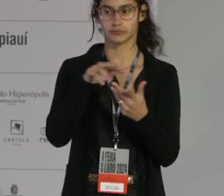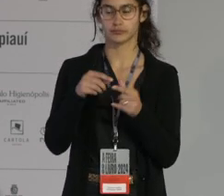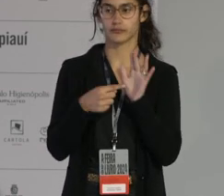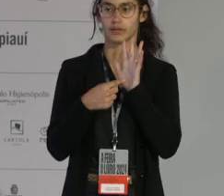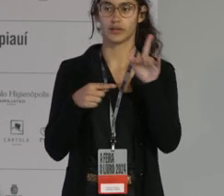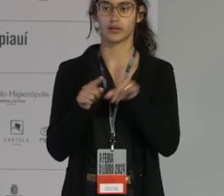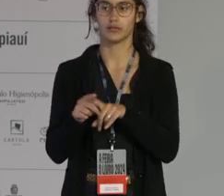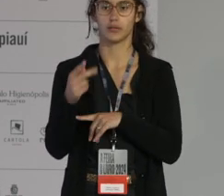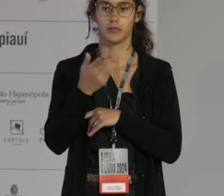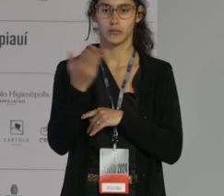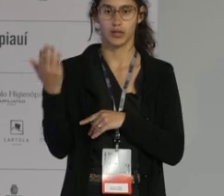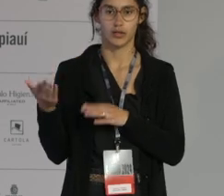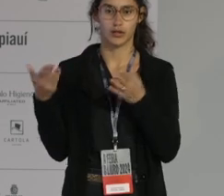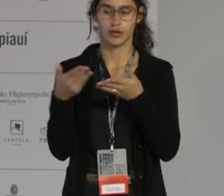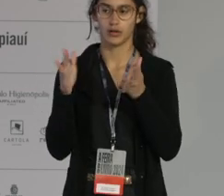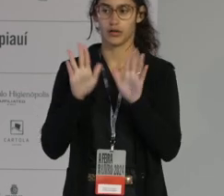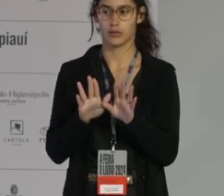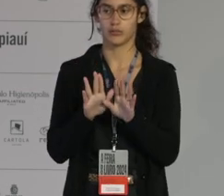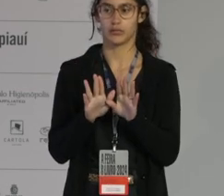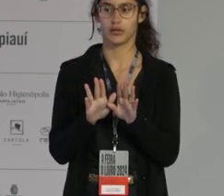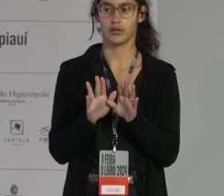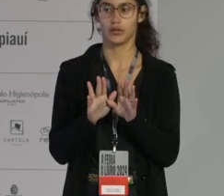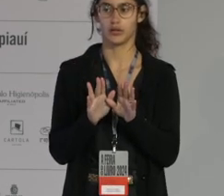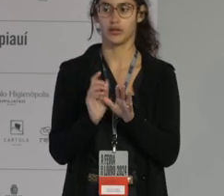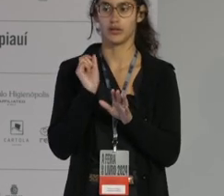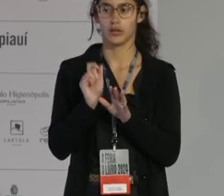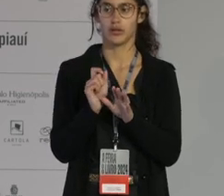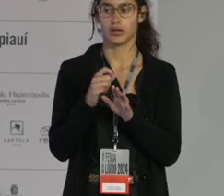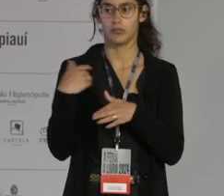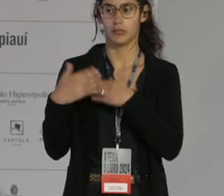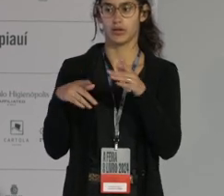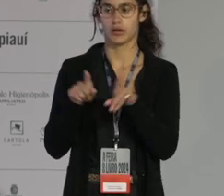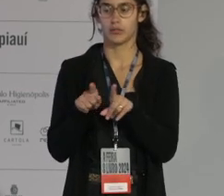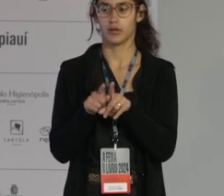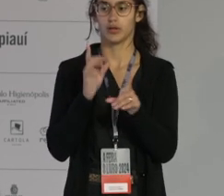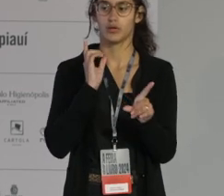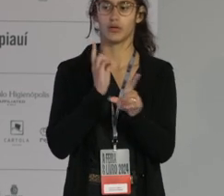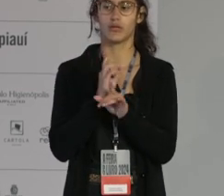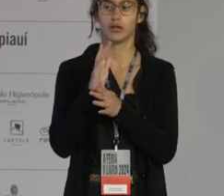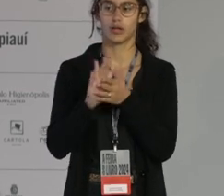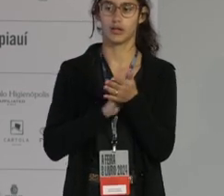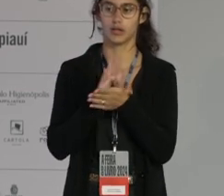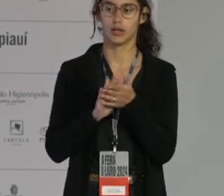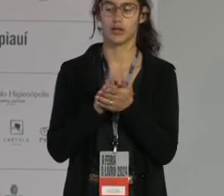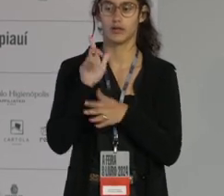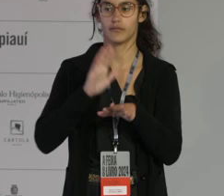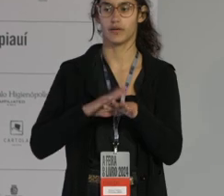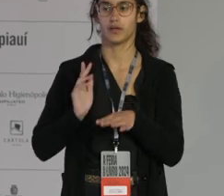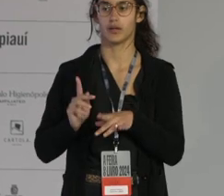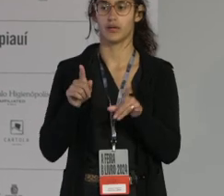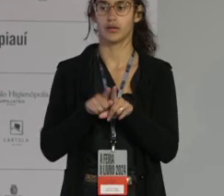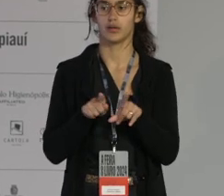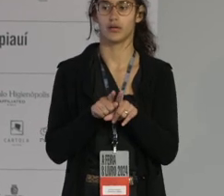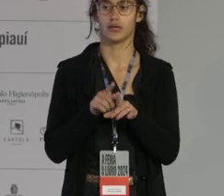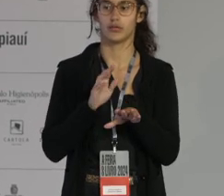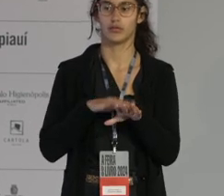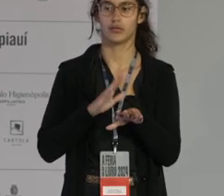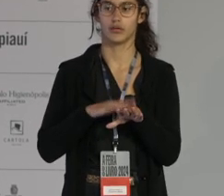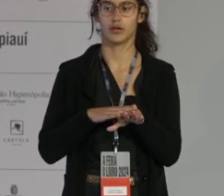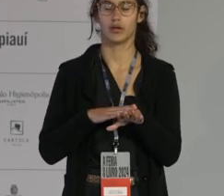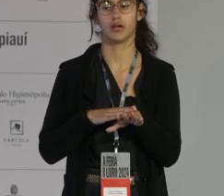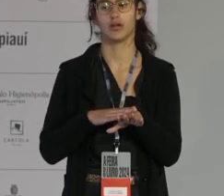para ela. Mas, assim, é uma compulsão que não resolve, né? Assim, então fica sempre